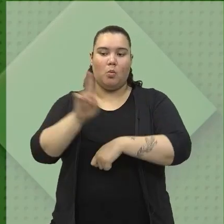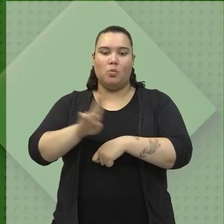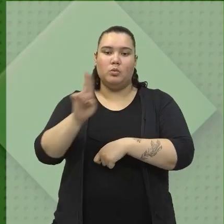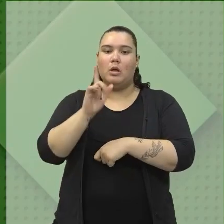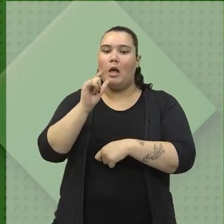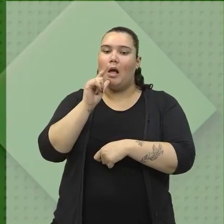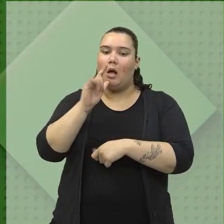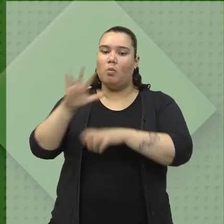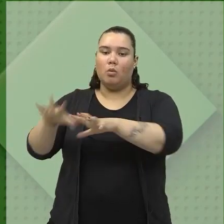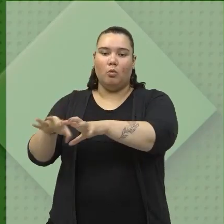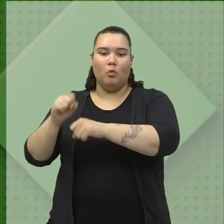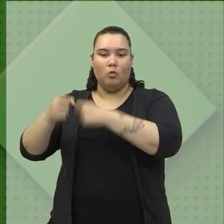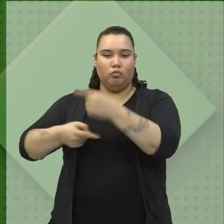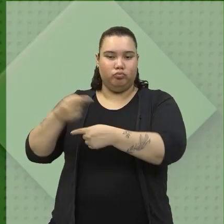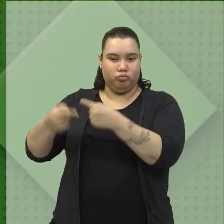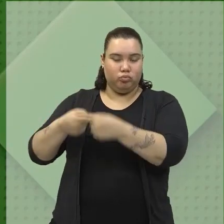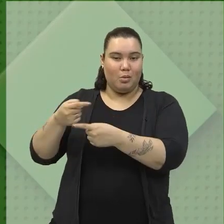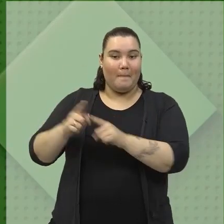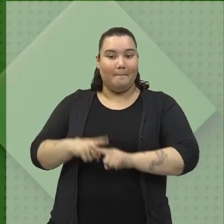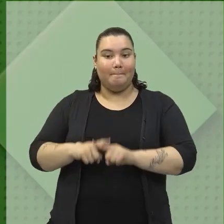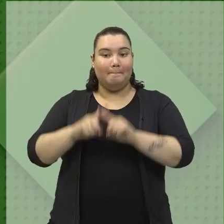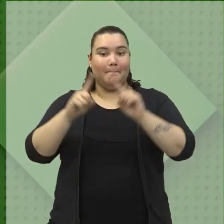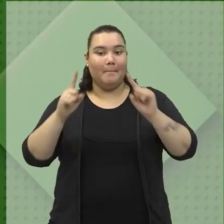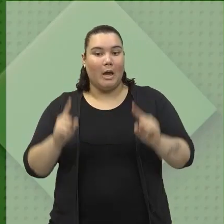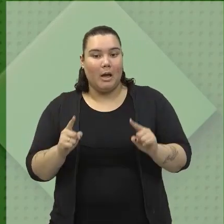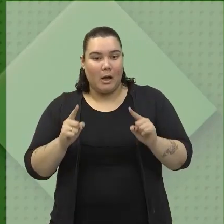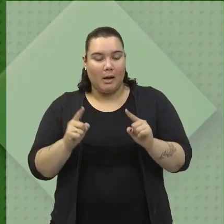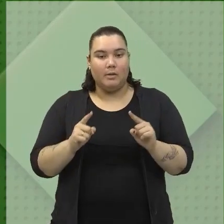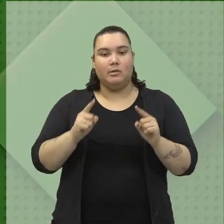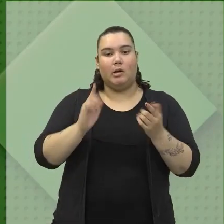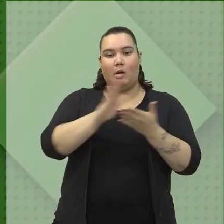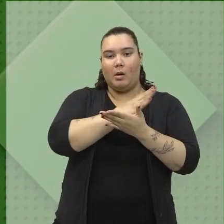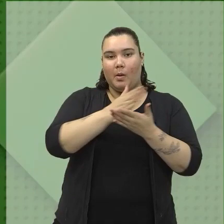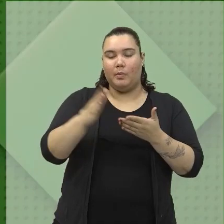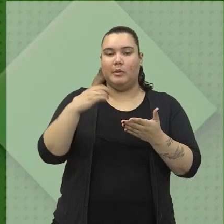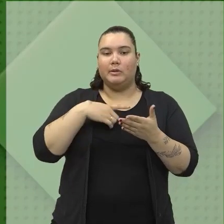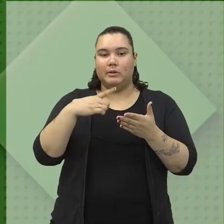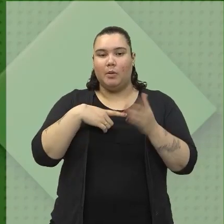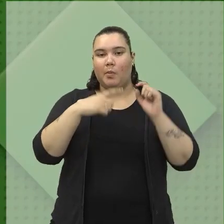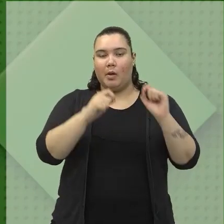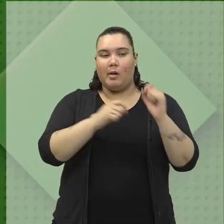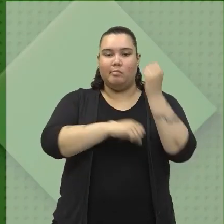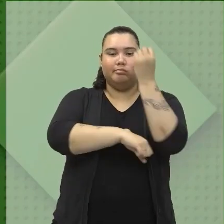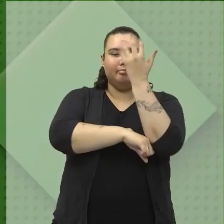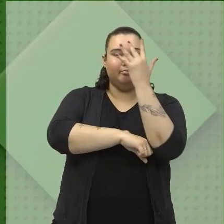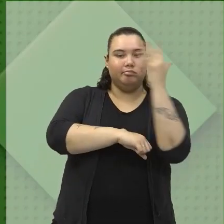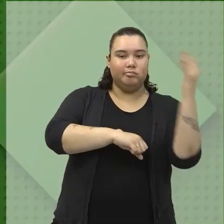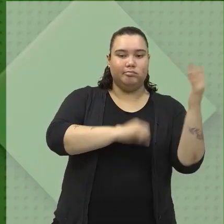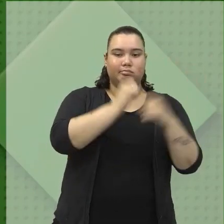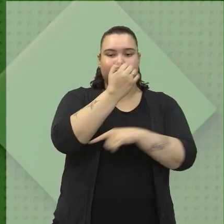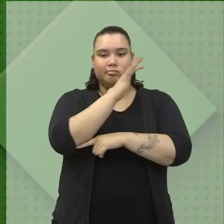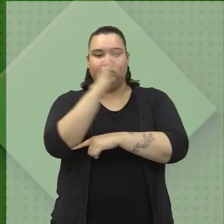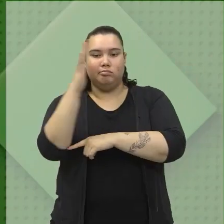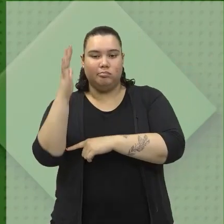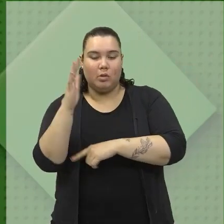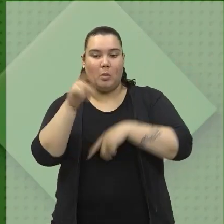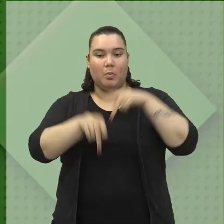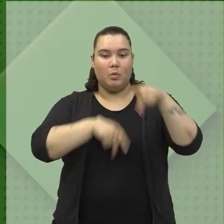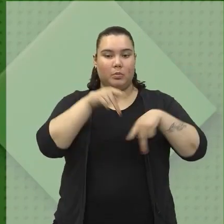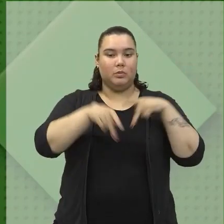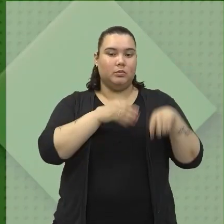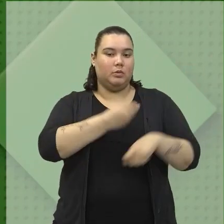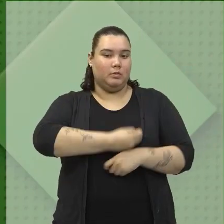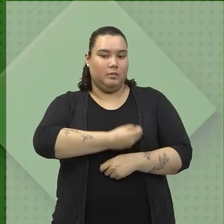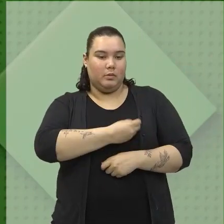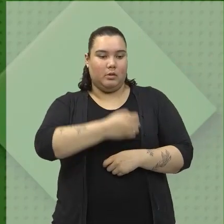renovável, que é a água. No entanto, ela pode trazer aí alguns impactos, né, para o meio ambiente, para a população que vive